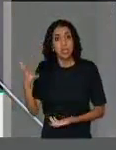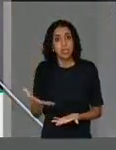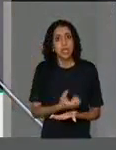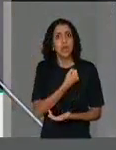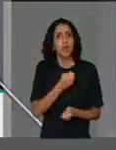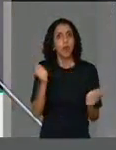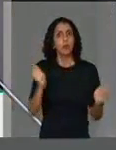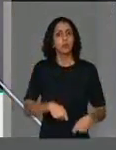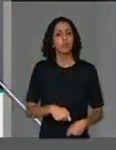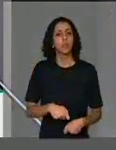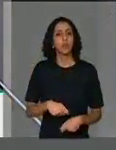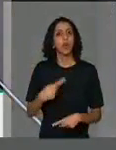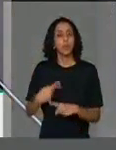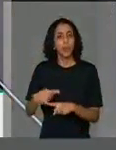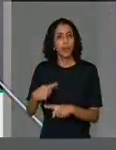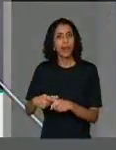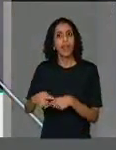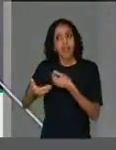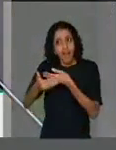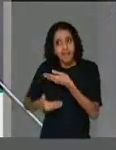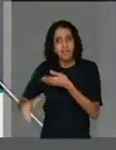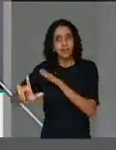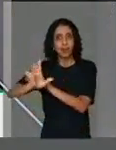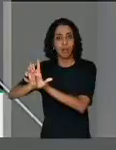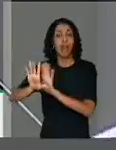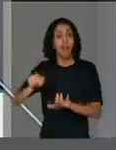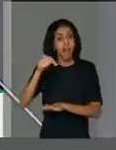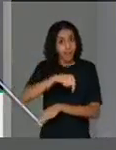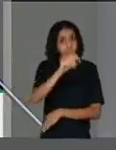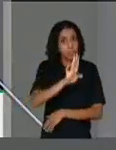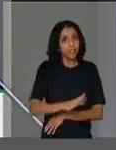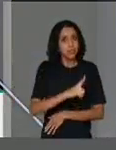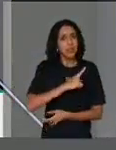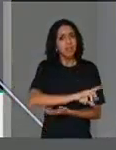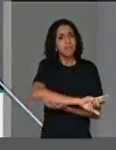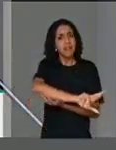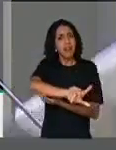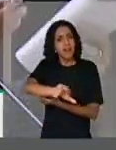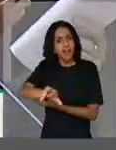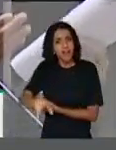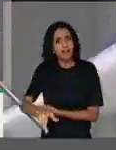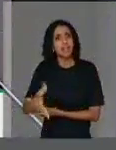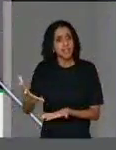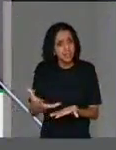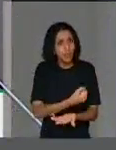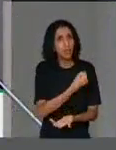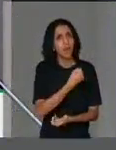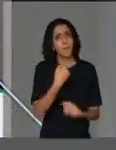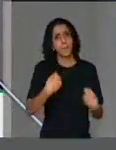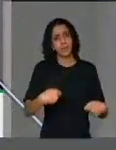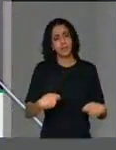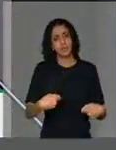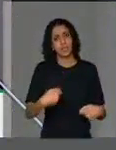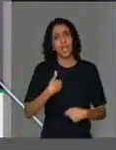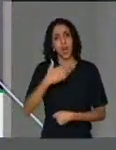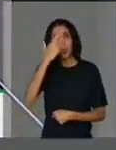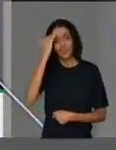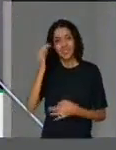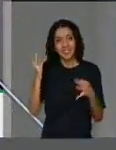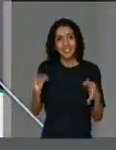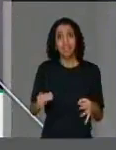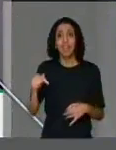se conseguiu avançar. E aqui no Brasil nós temos muitas vidas para salvar, eu tenho certeza de que faremos isso juntos e faremos o